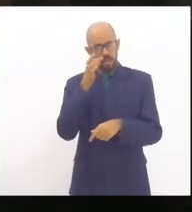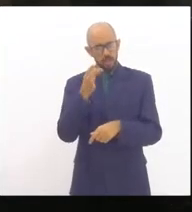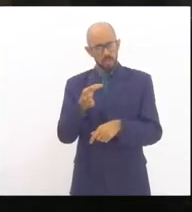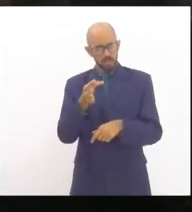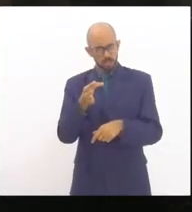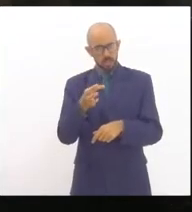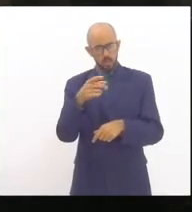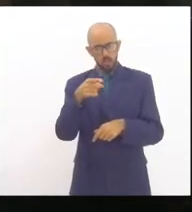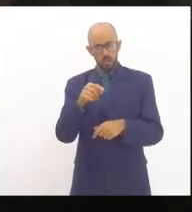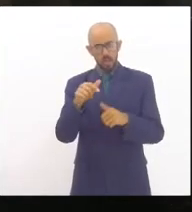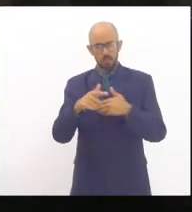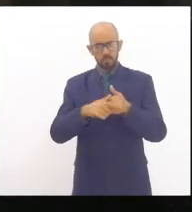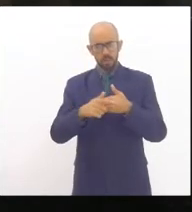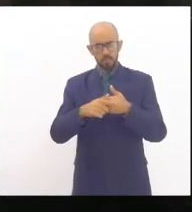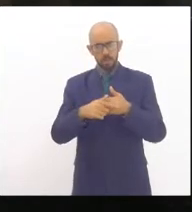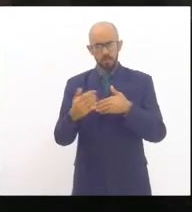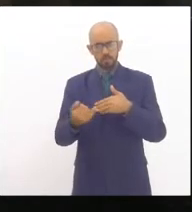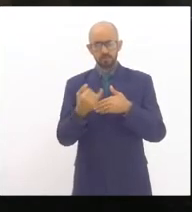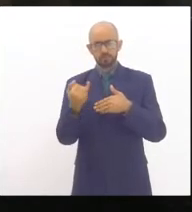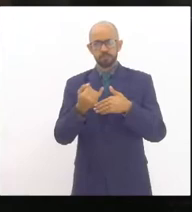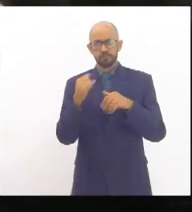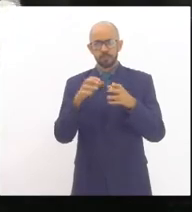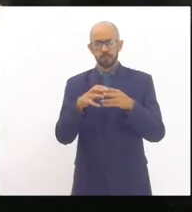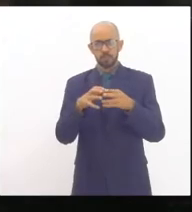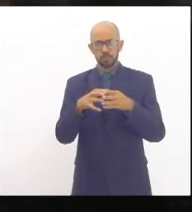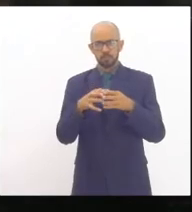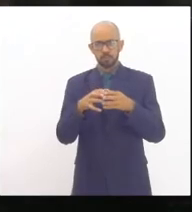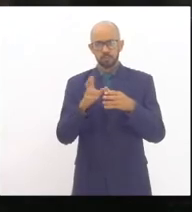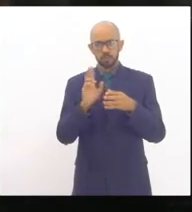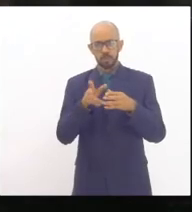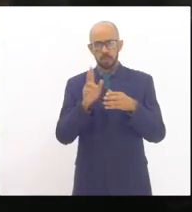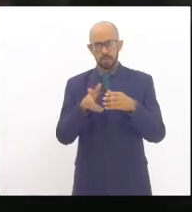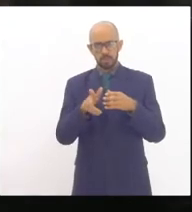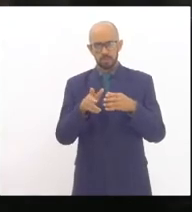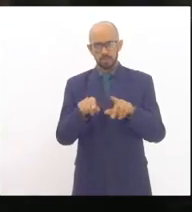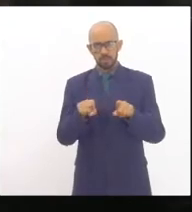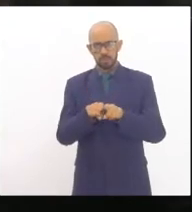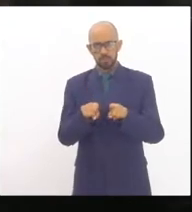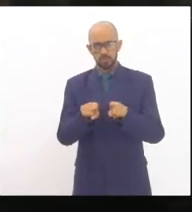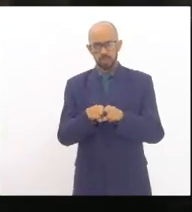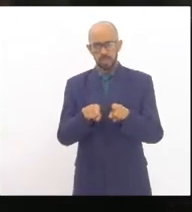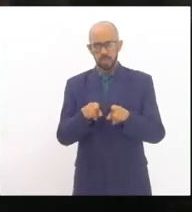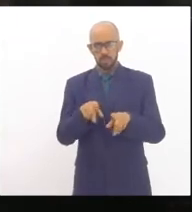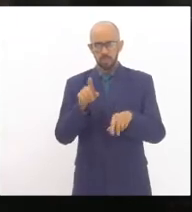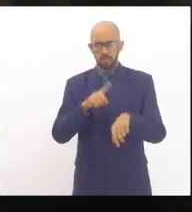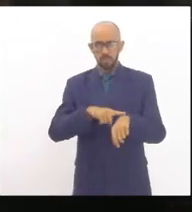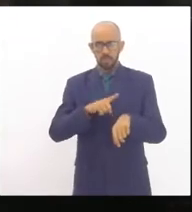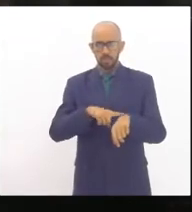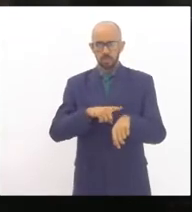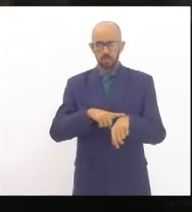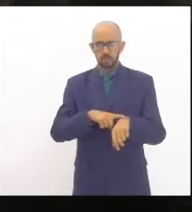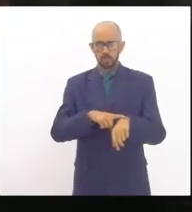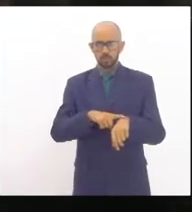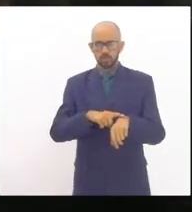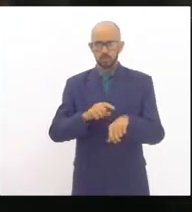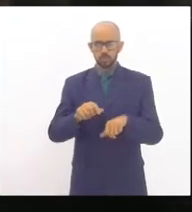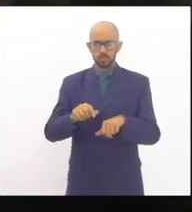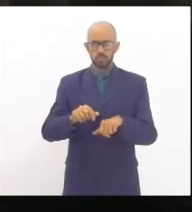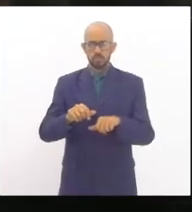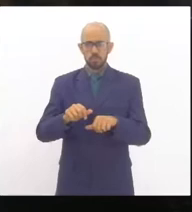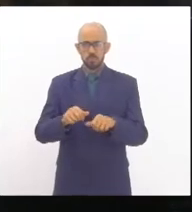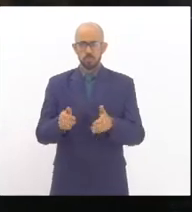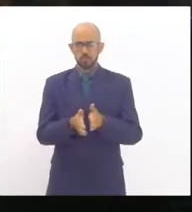o papel relevante das comissões permanentes da mesma forma que no momento do desvio do dinheiro público